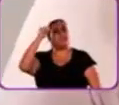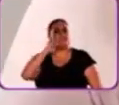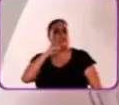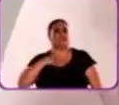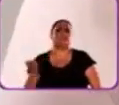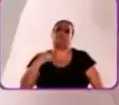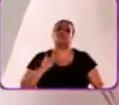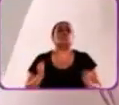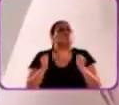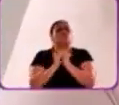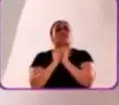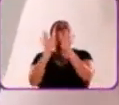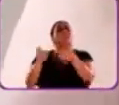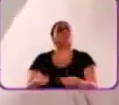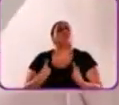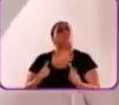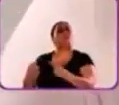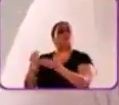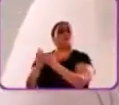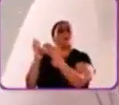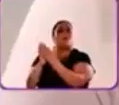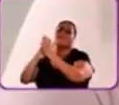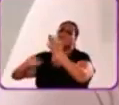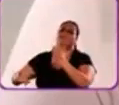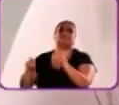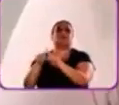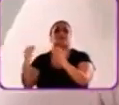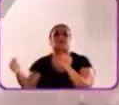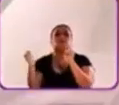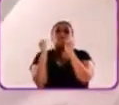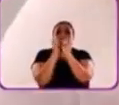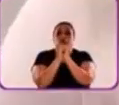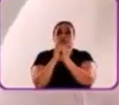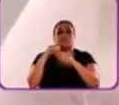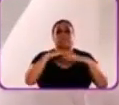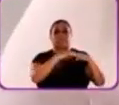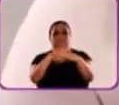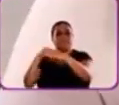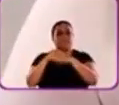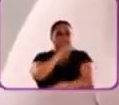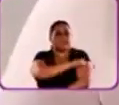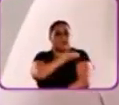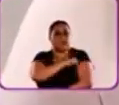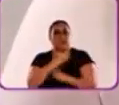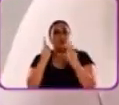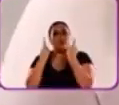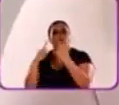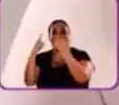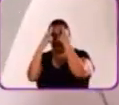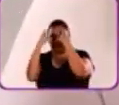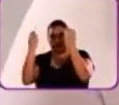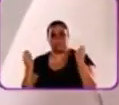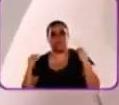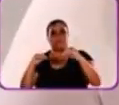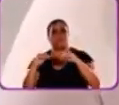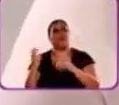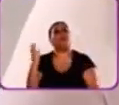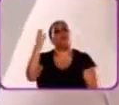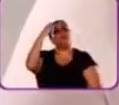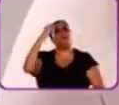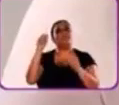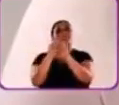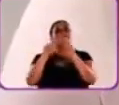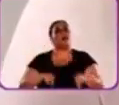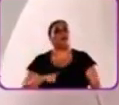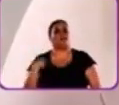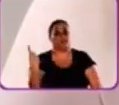fará. Vamos juntos colocar fim à guerra contra os pobres e unir toda a cidade para vencer a violência e implantar uma cultura de